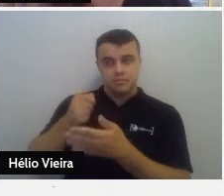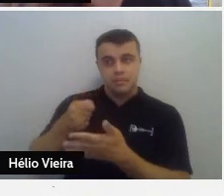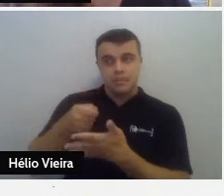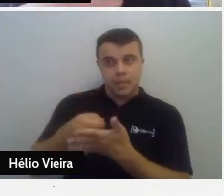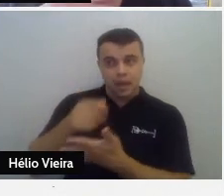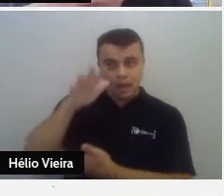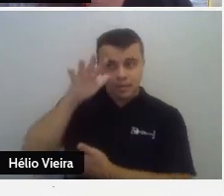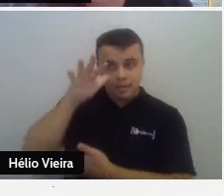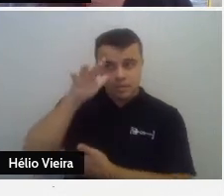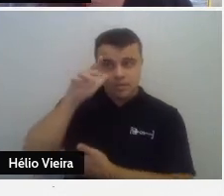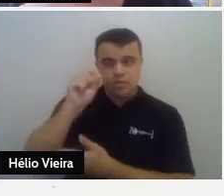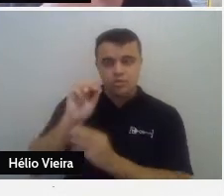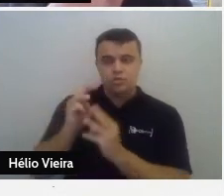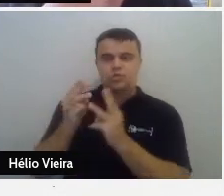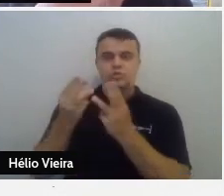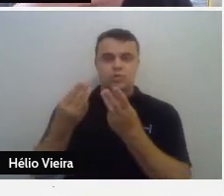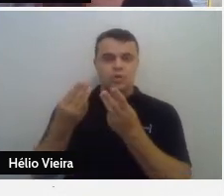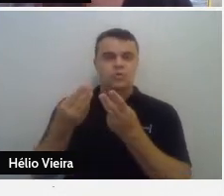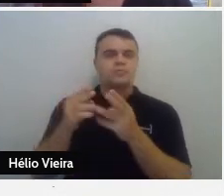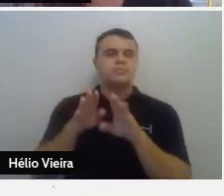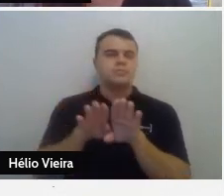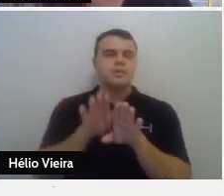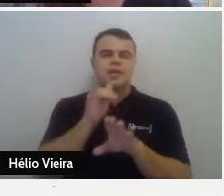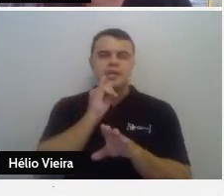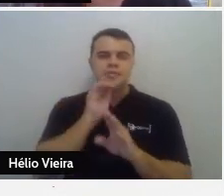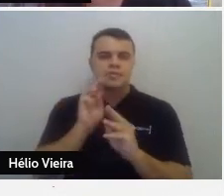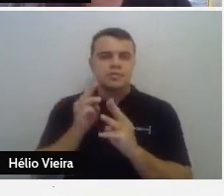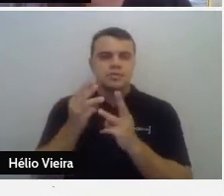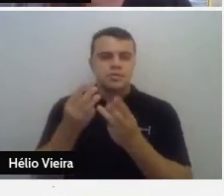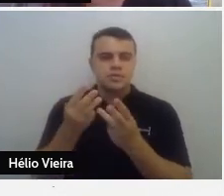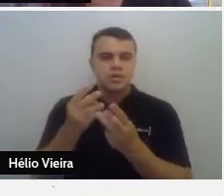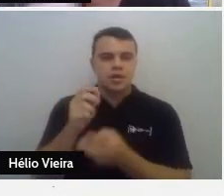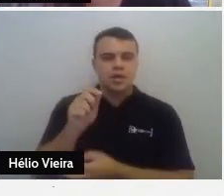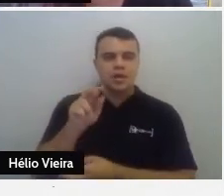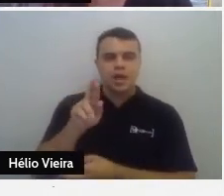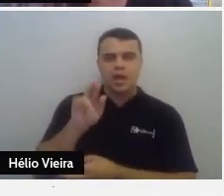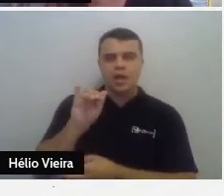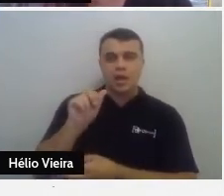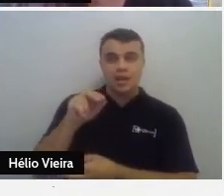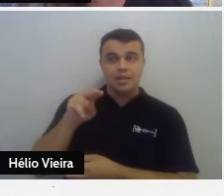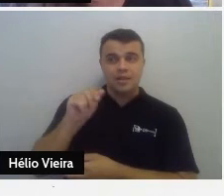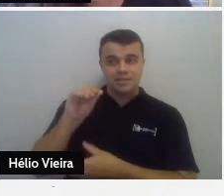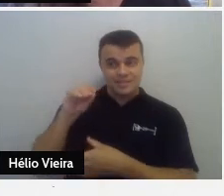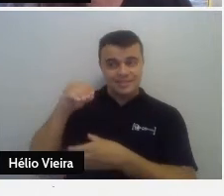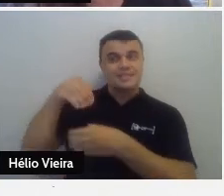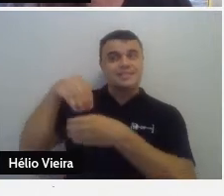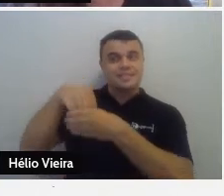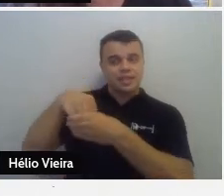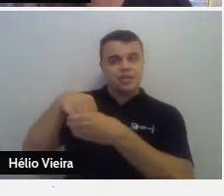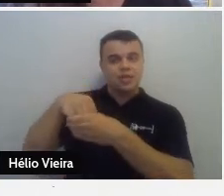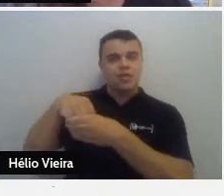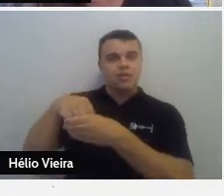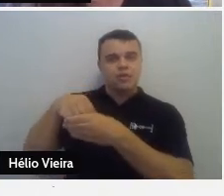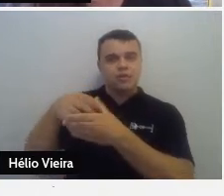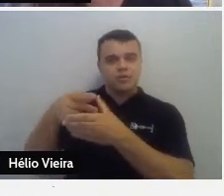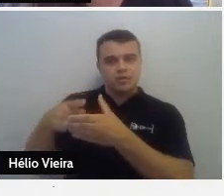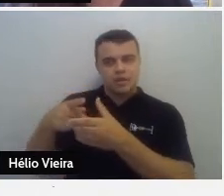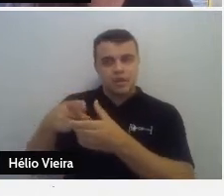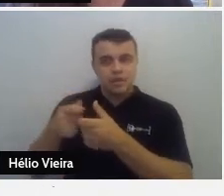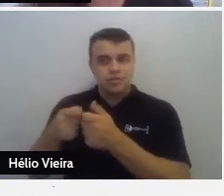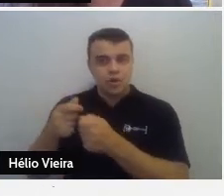assistir os shows, né? Por exemplo, teve o show da Ariana Grande dentro do metaverso do